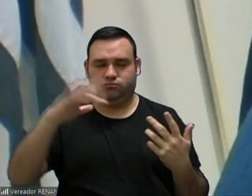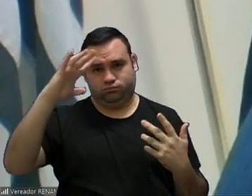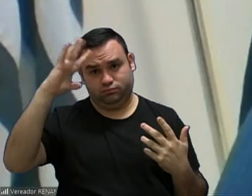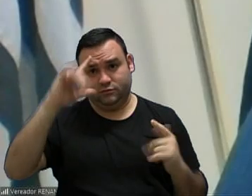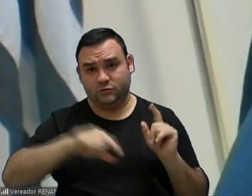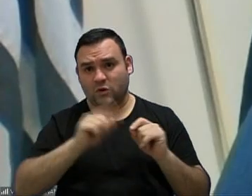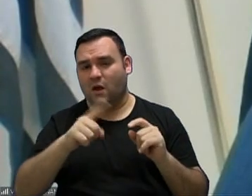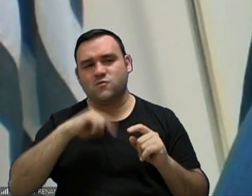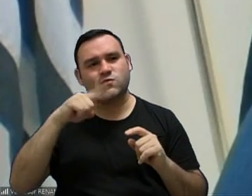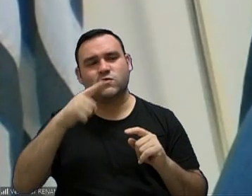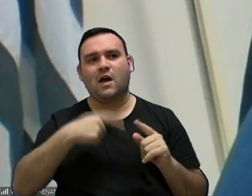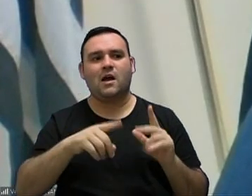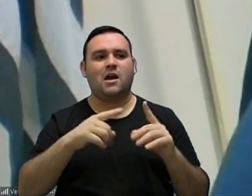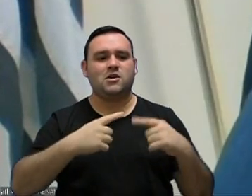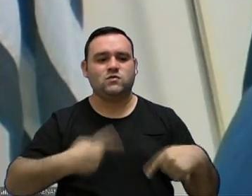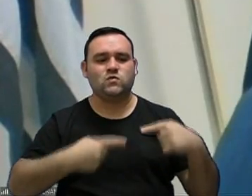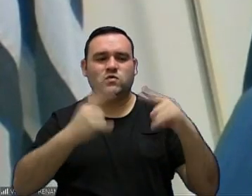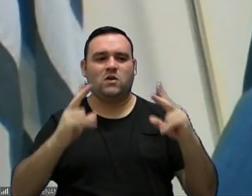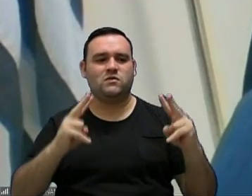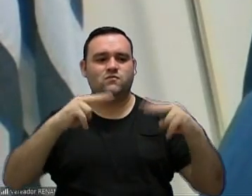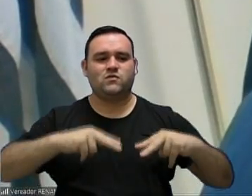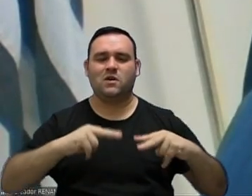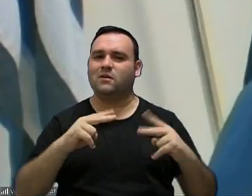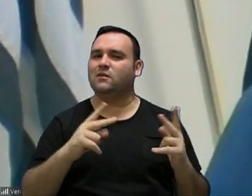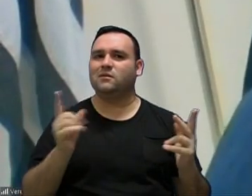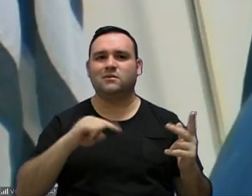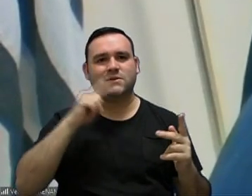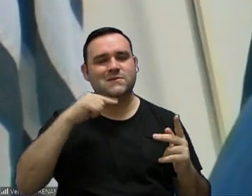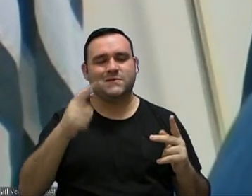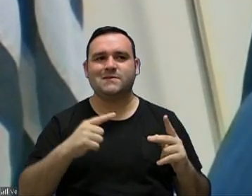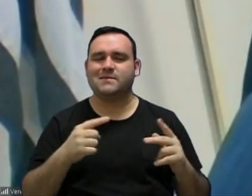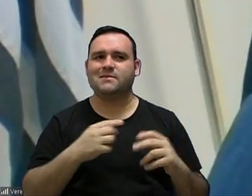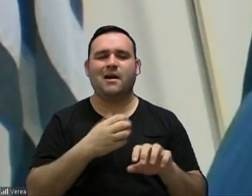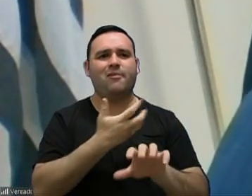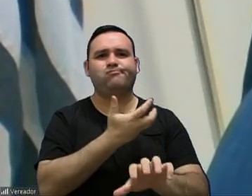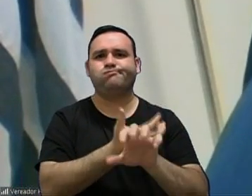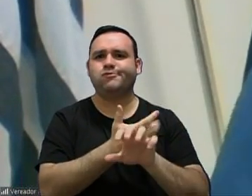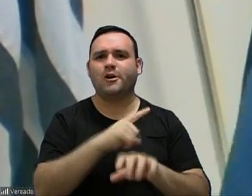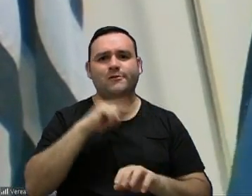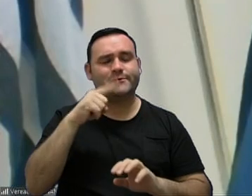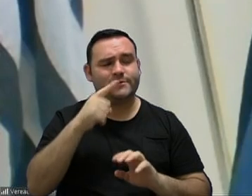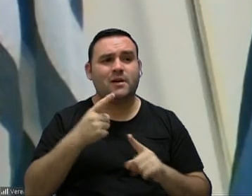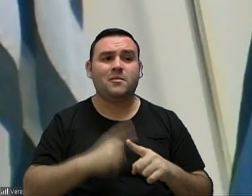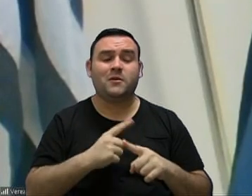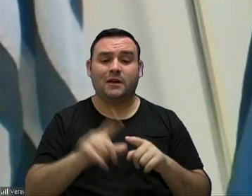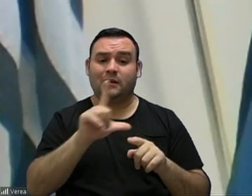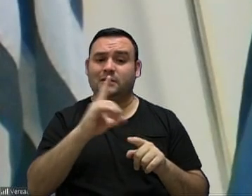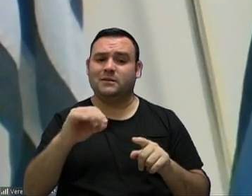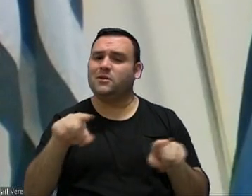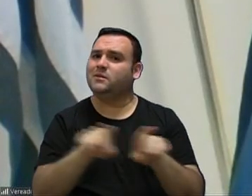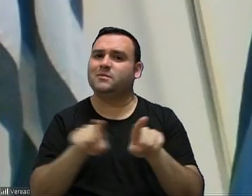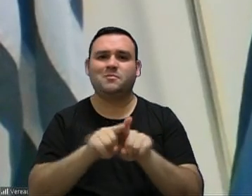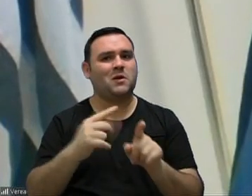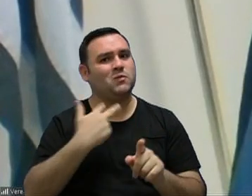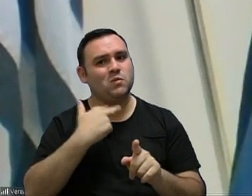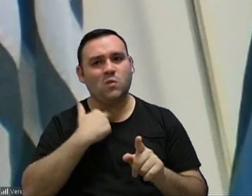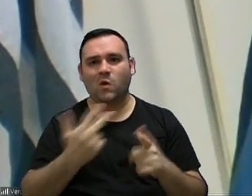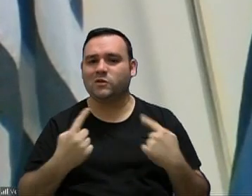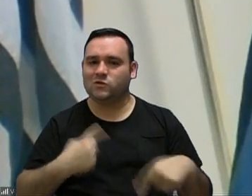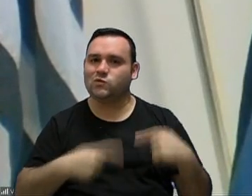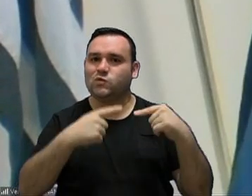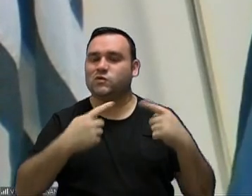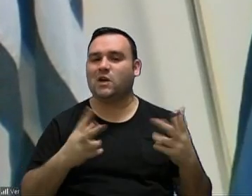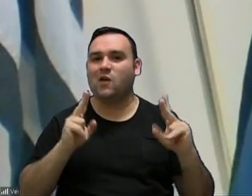que não dá para fazer esse debate virtualmente num projeto desta envergadura, como eu penso que a LDO também não deveria ter sido feita.